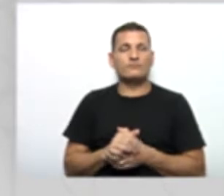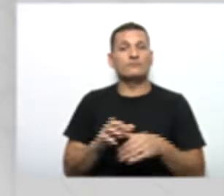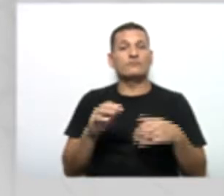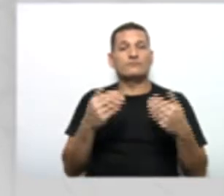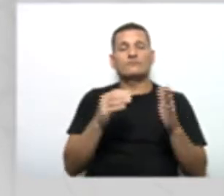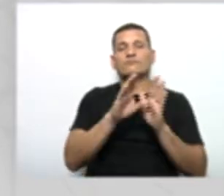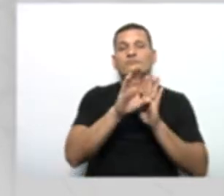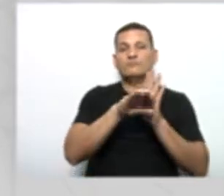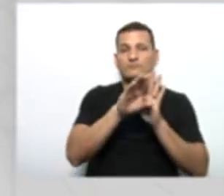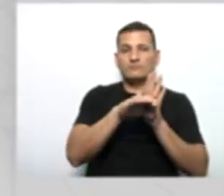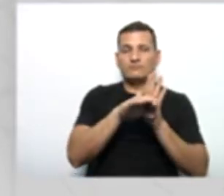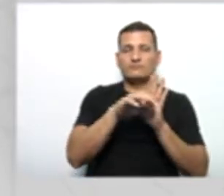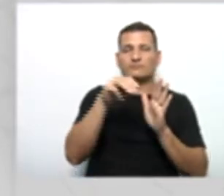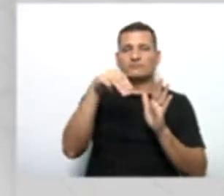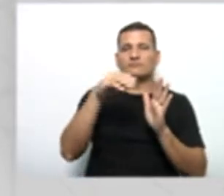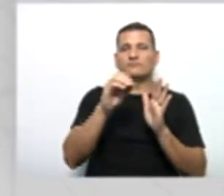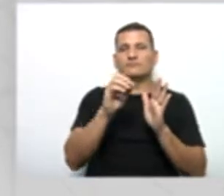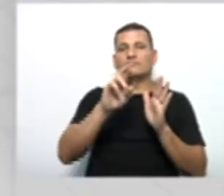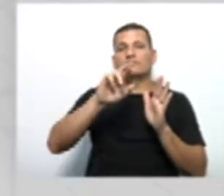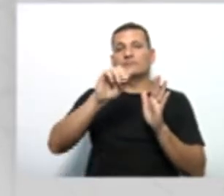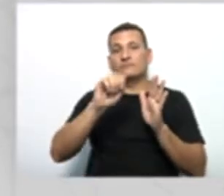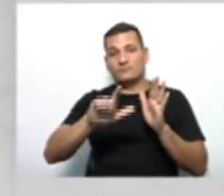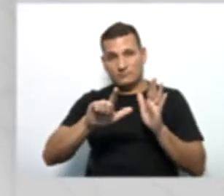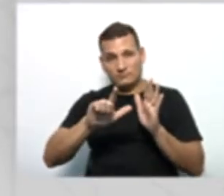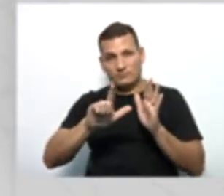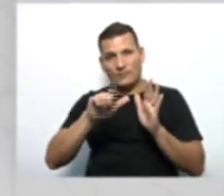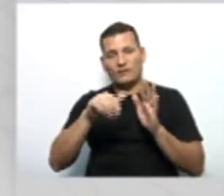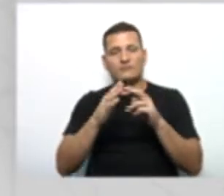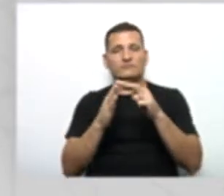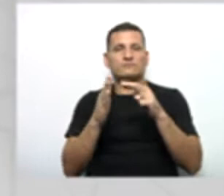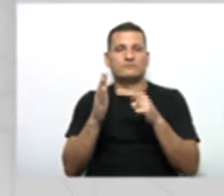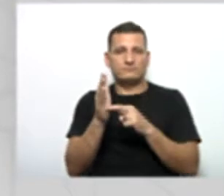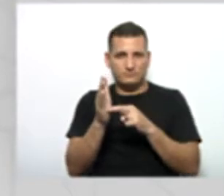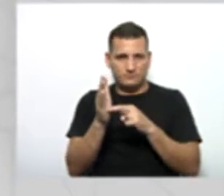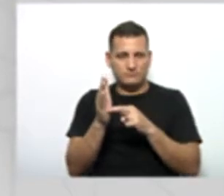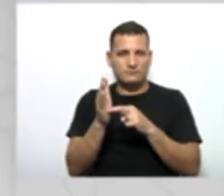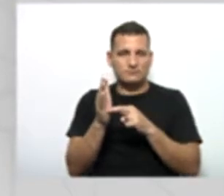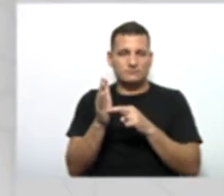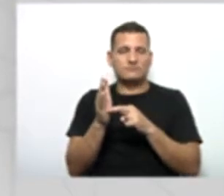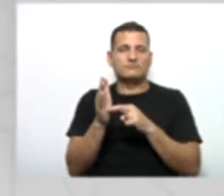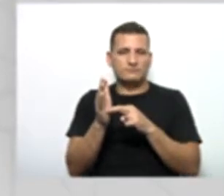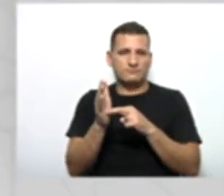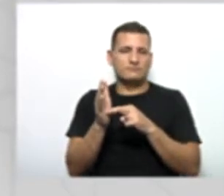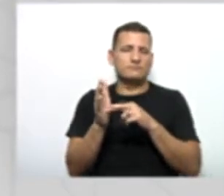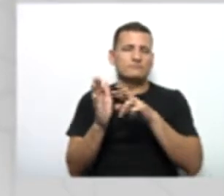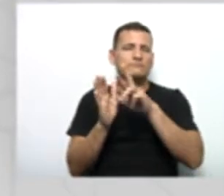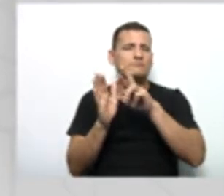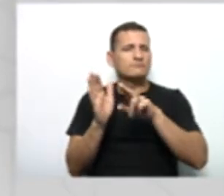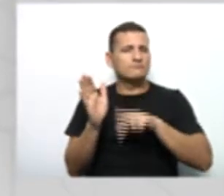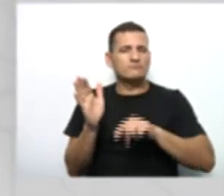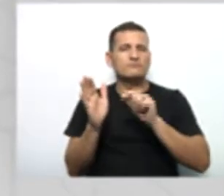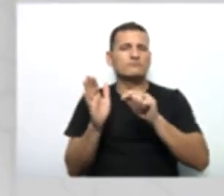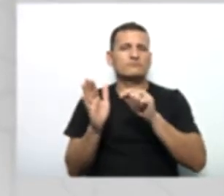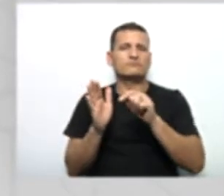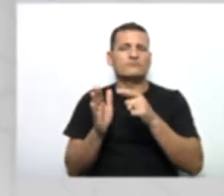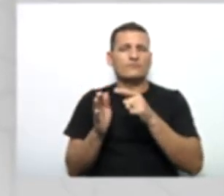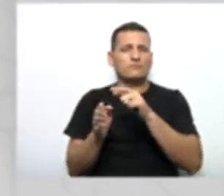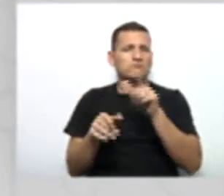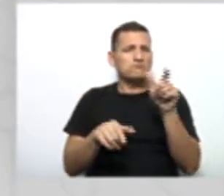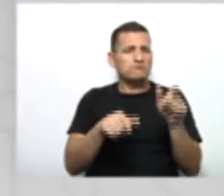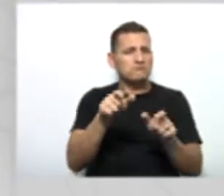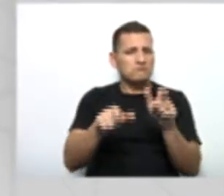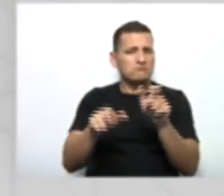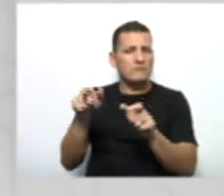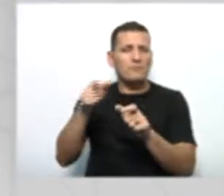conceito já nos diz, a moral de um povo é um conjunto de normas vigentes consideradas como critérios que orientam o modo de agir dos